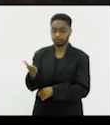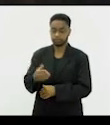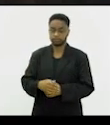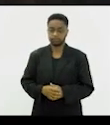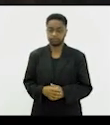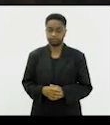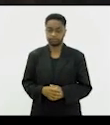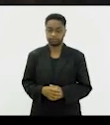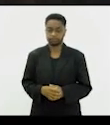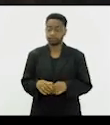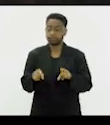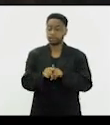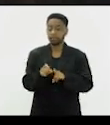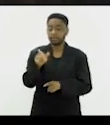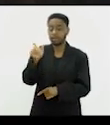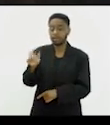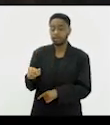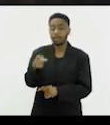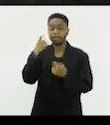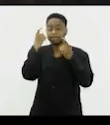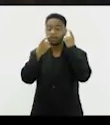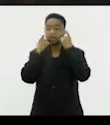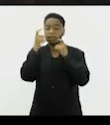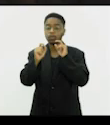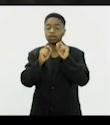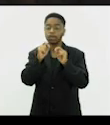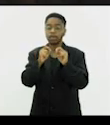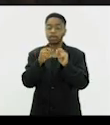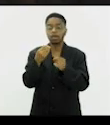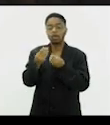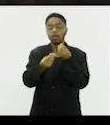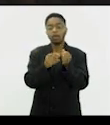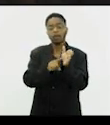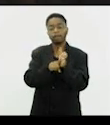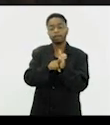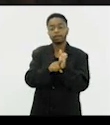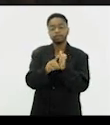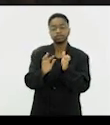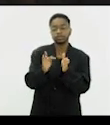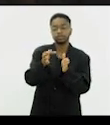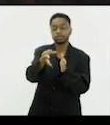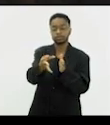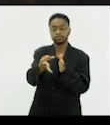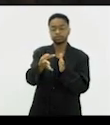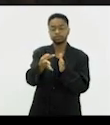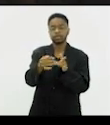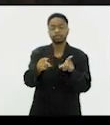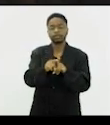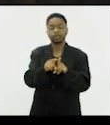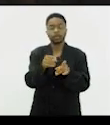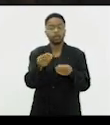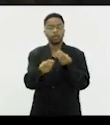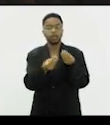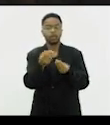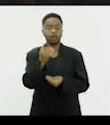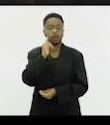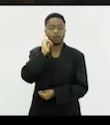E ele fica só preocupado com os números da próxima pesquisa e qual vai ser a